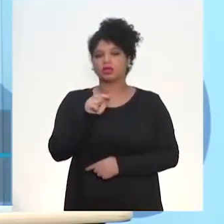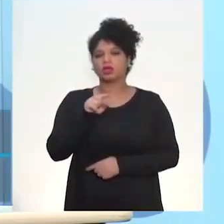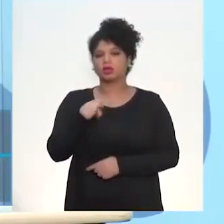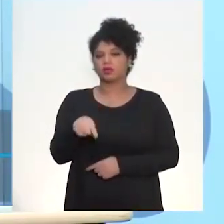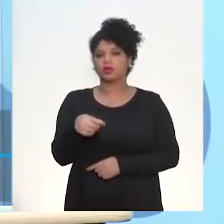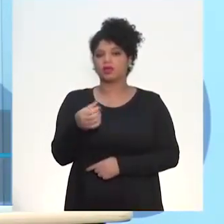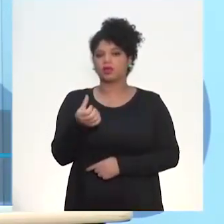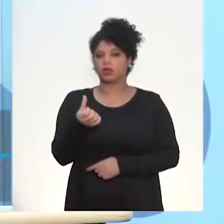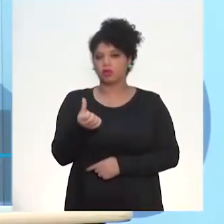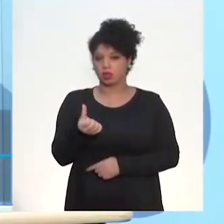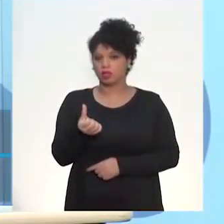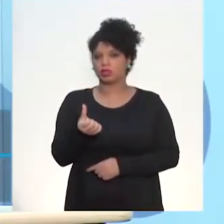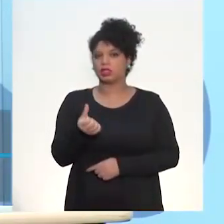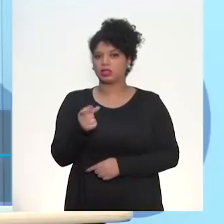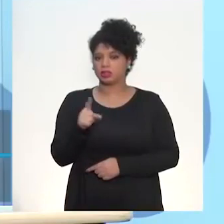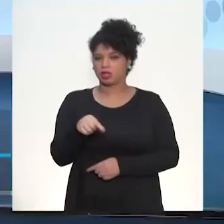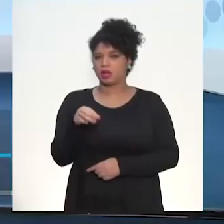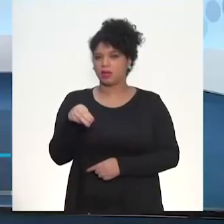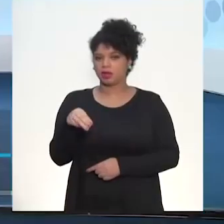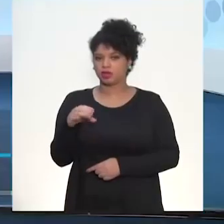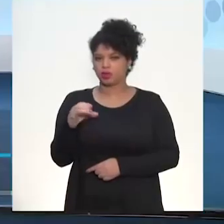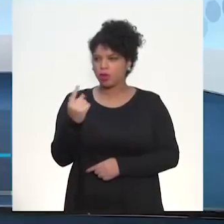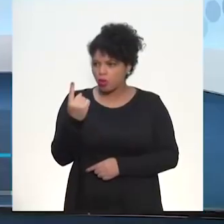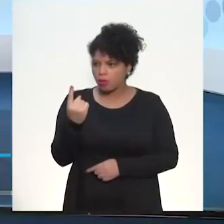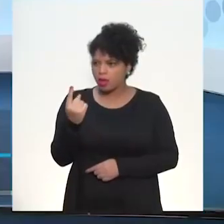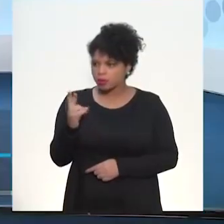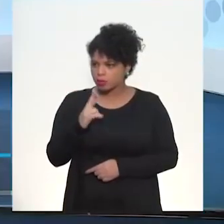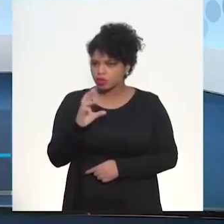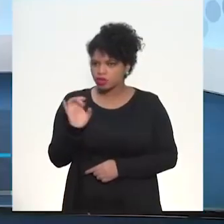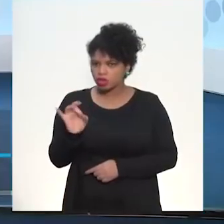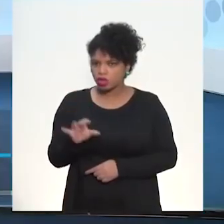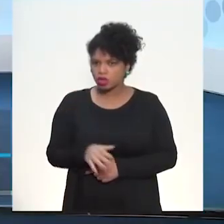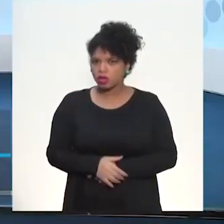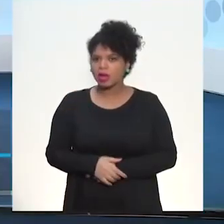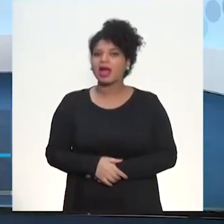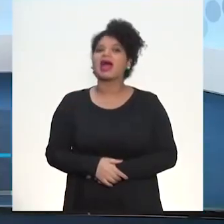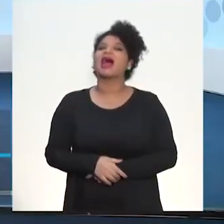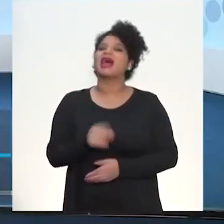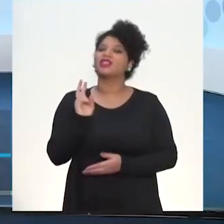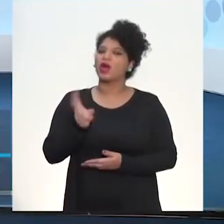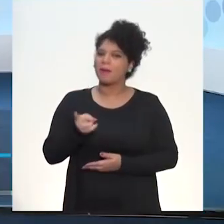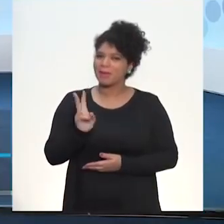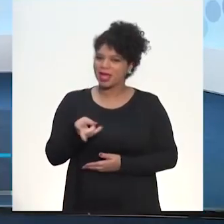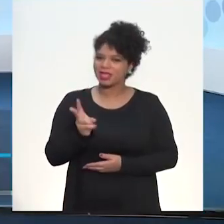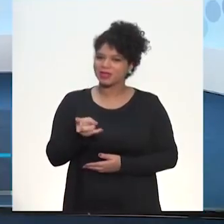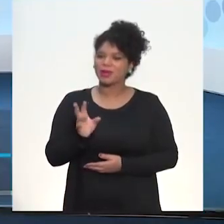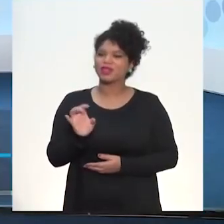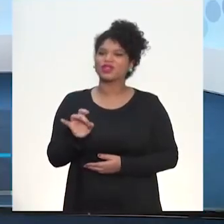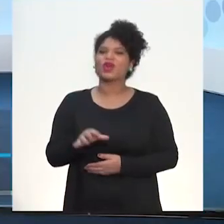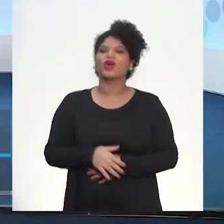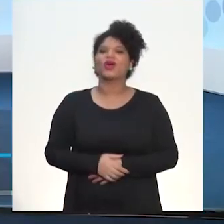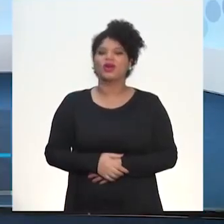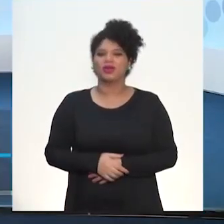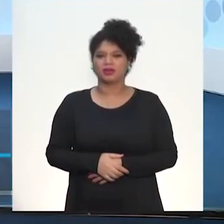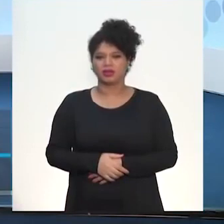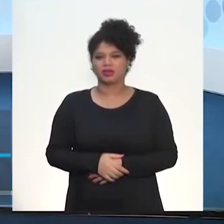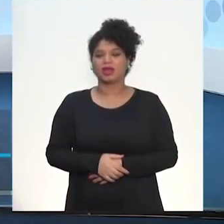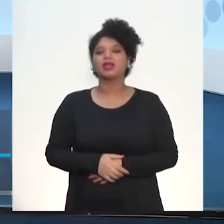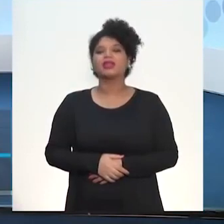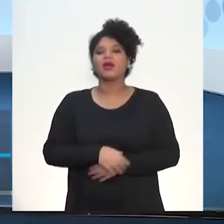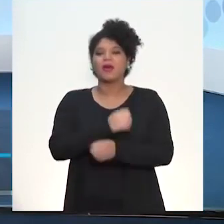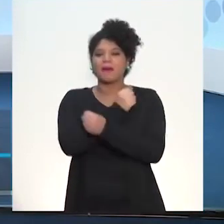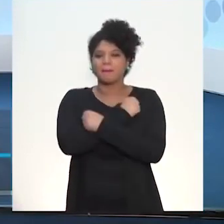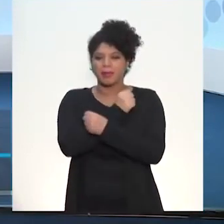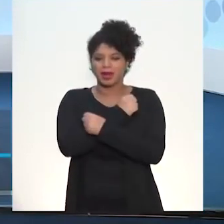57,6 metros cúbicos. Uma resposta? Ou a mesma resposta? A mesma resposta. Ah, bom! Então, vai um